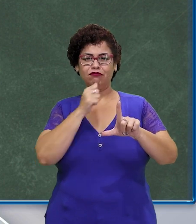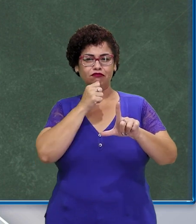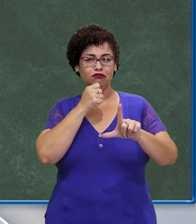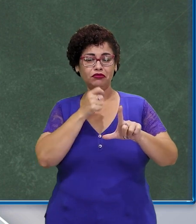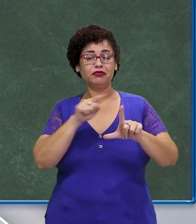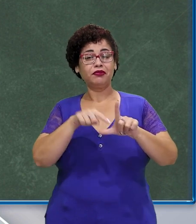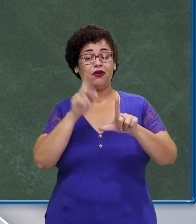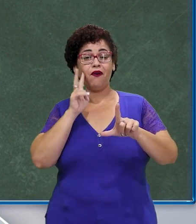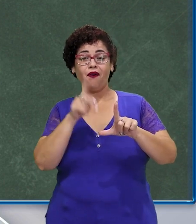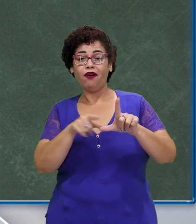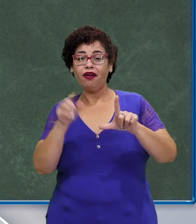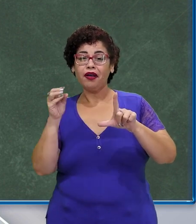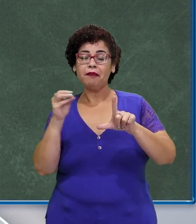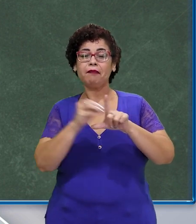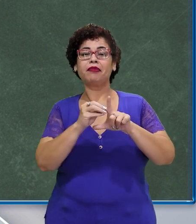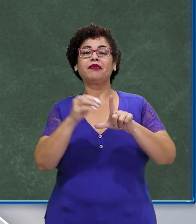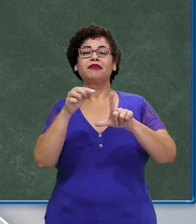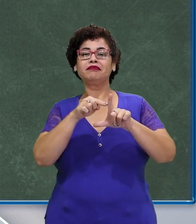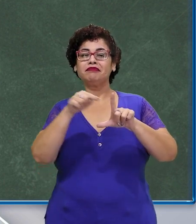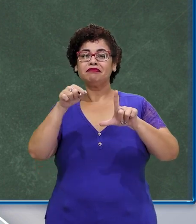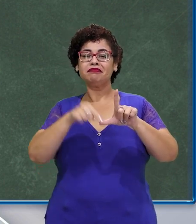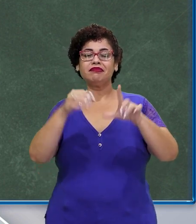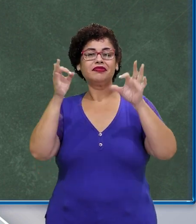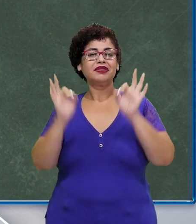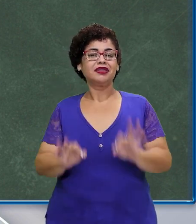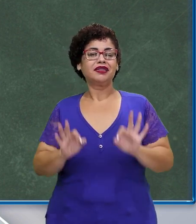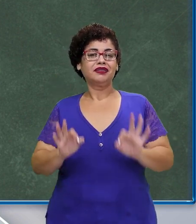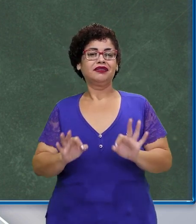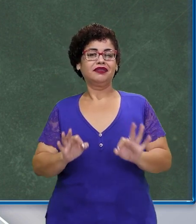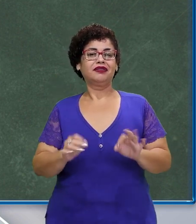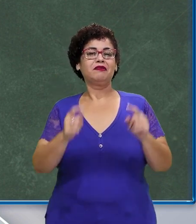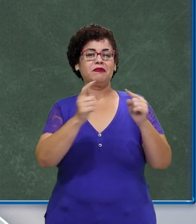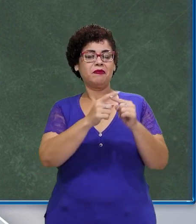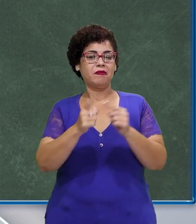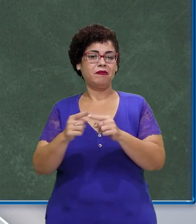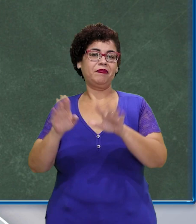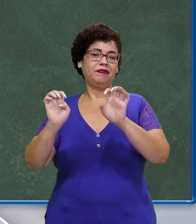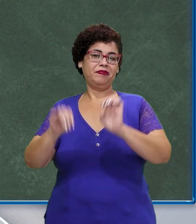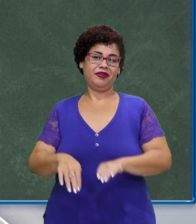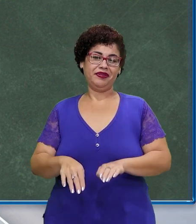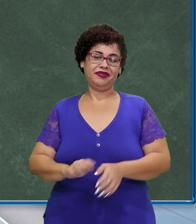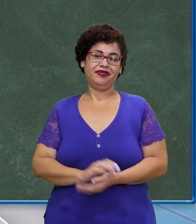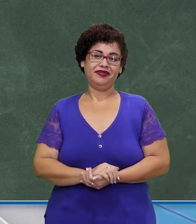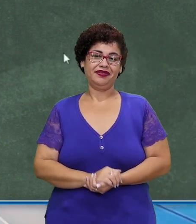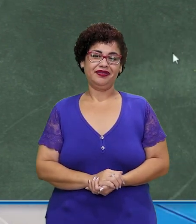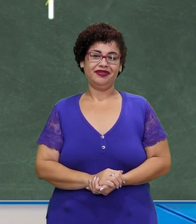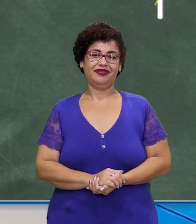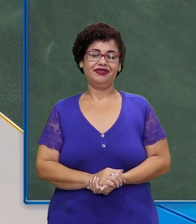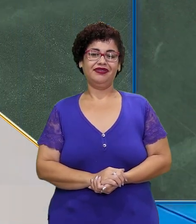ó. Ó, tá certinho, ó. Dá um ângulo de 90 graus.